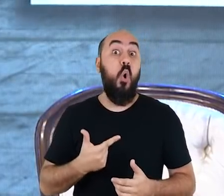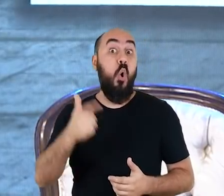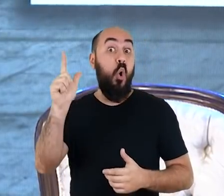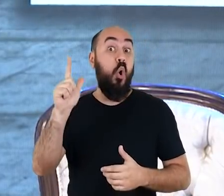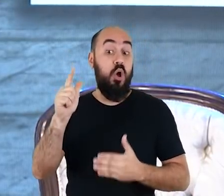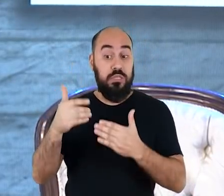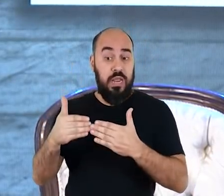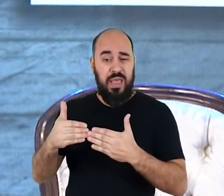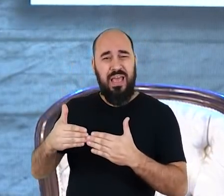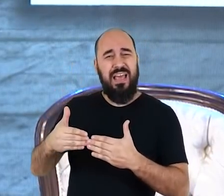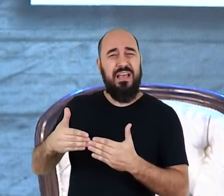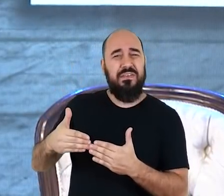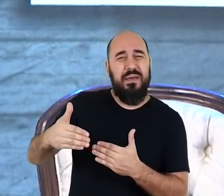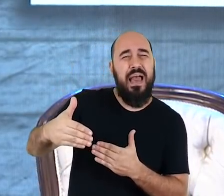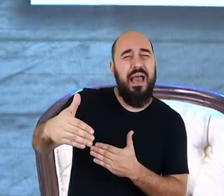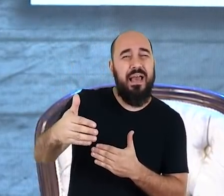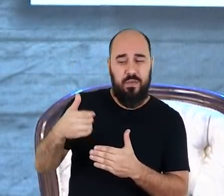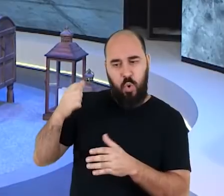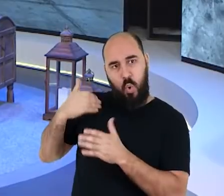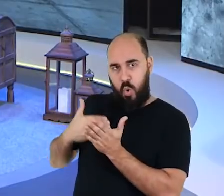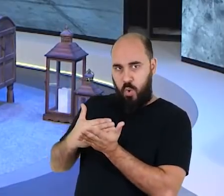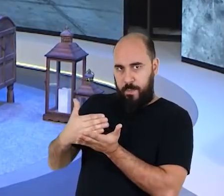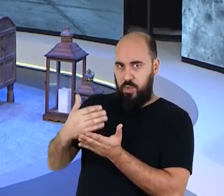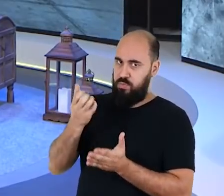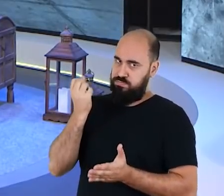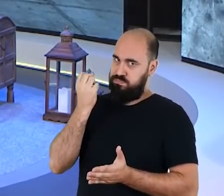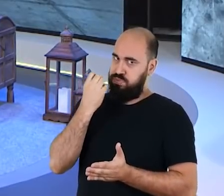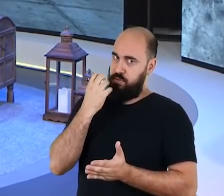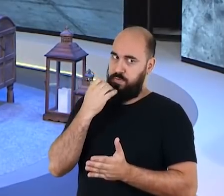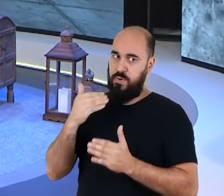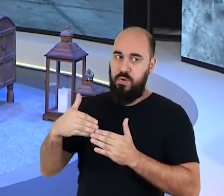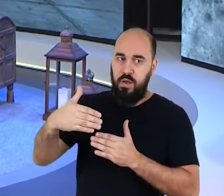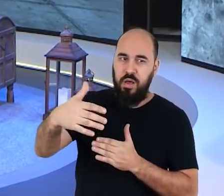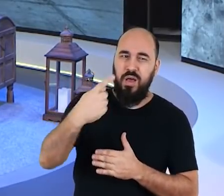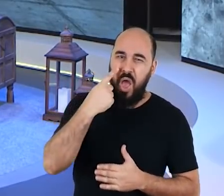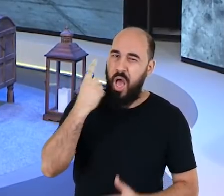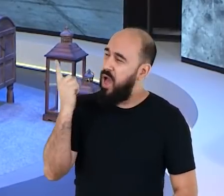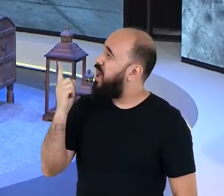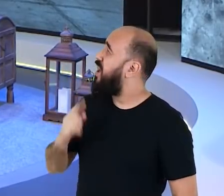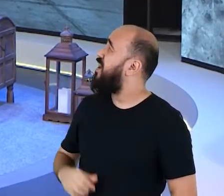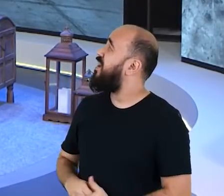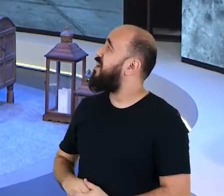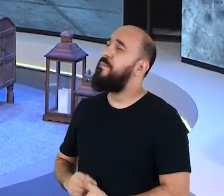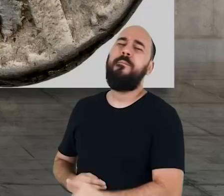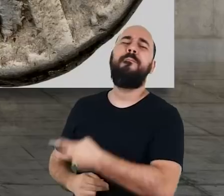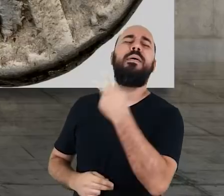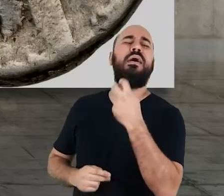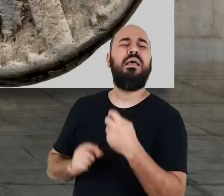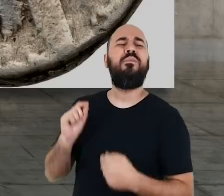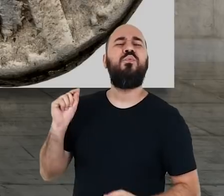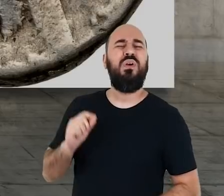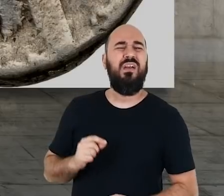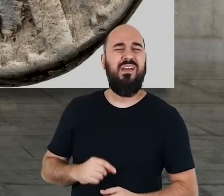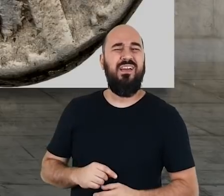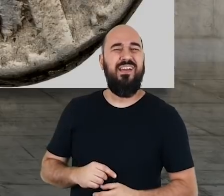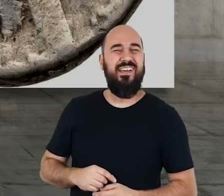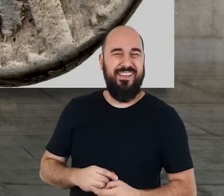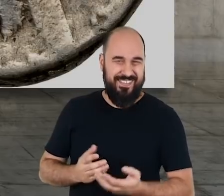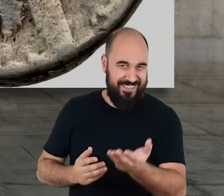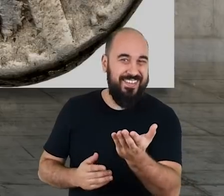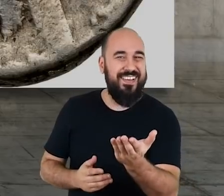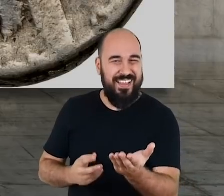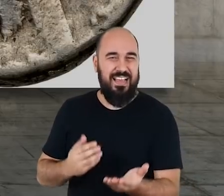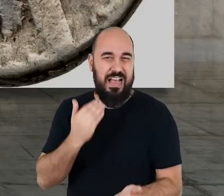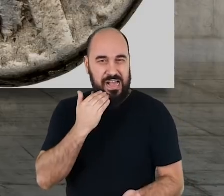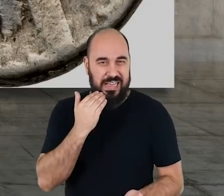de uma edição posterior. Coloca aqui. Olha lá. O que você percebe muito claro aqui? Tanto o rosto do